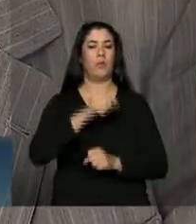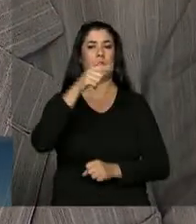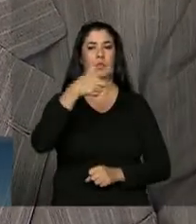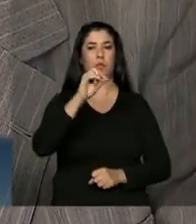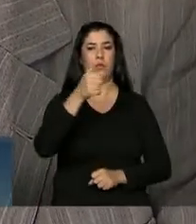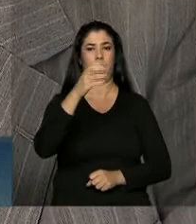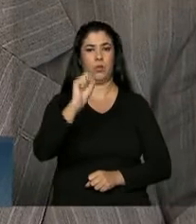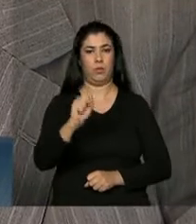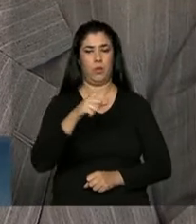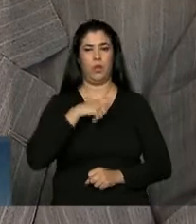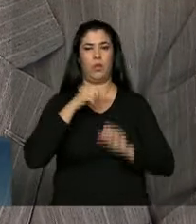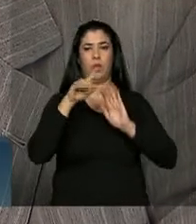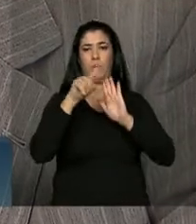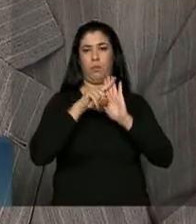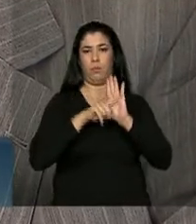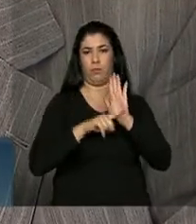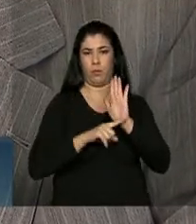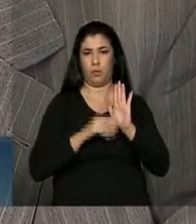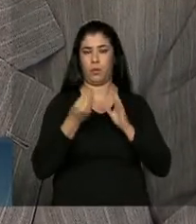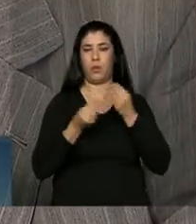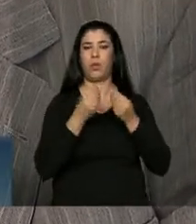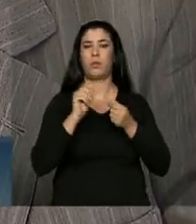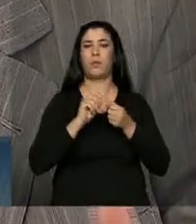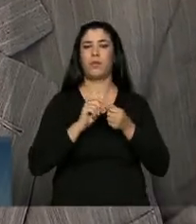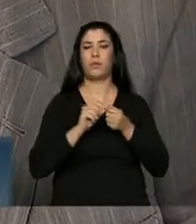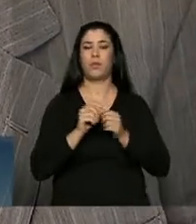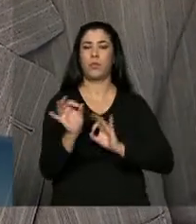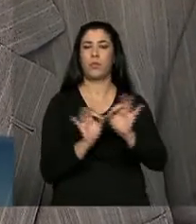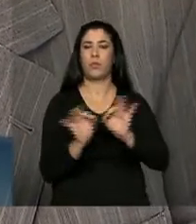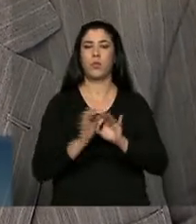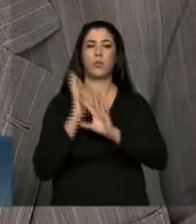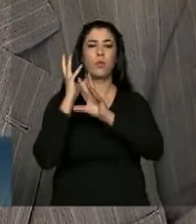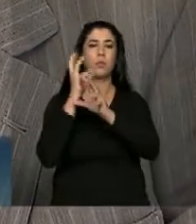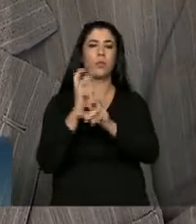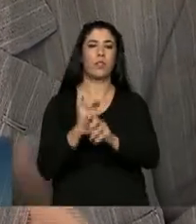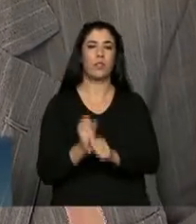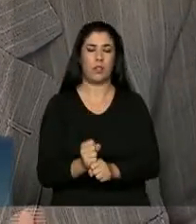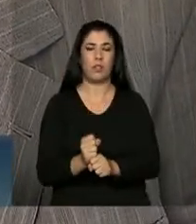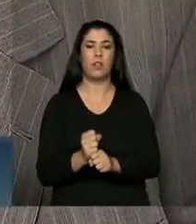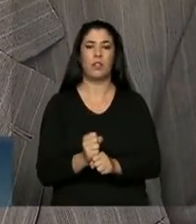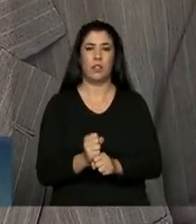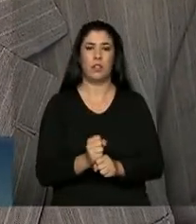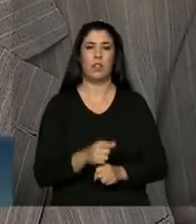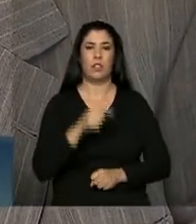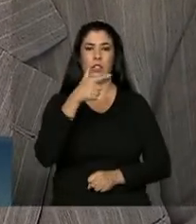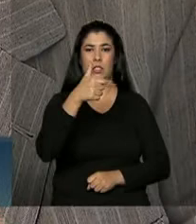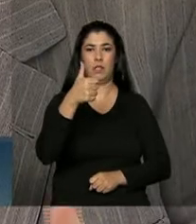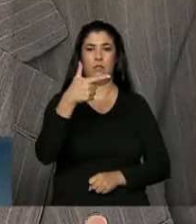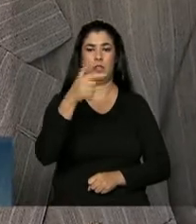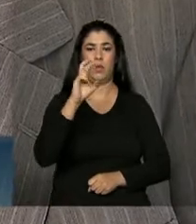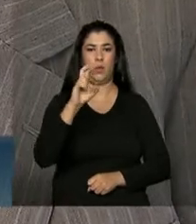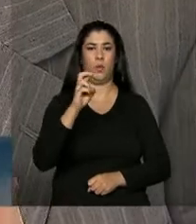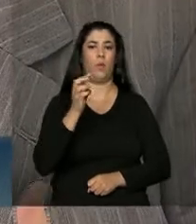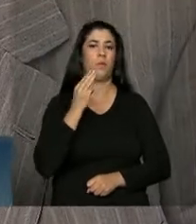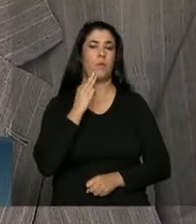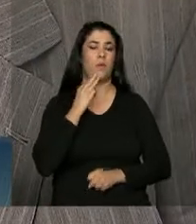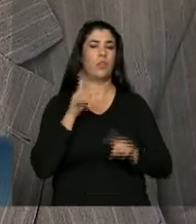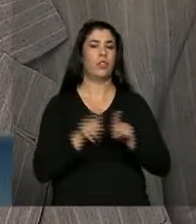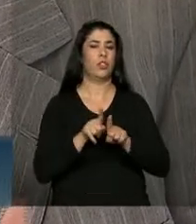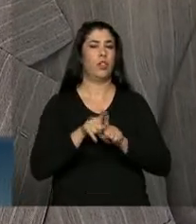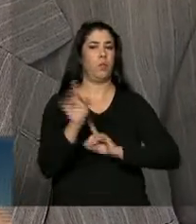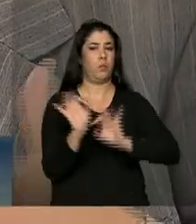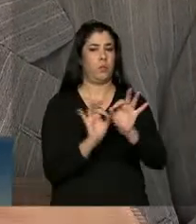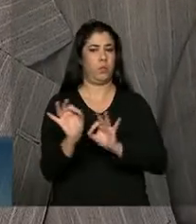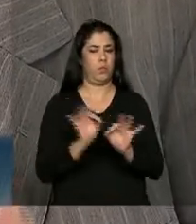programa da ordem de oitocentos e vinte e cinco milhões nós já implementamos é esse programa